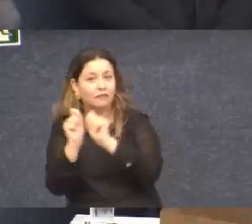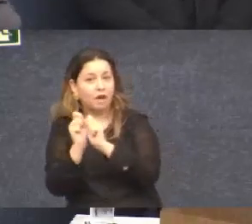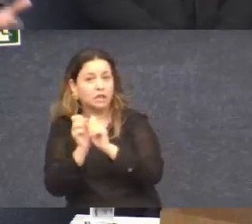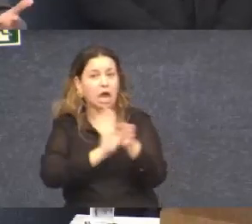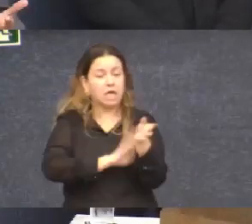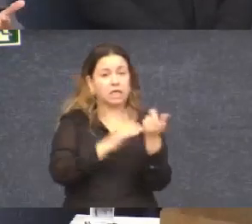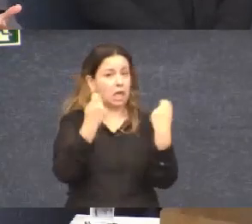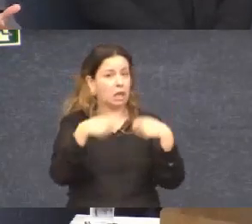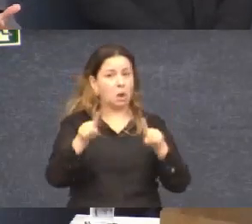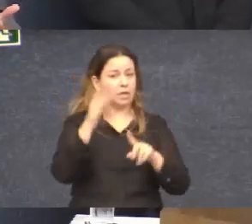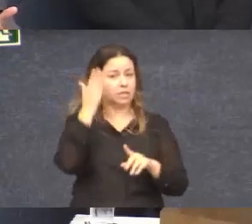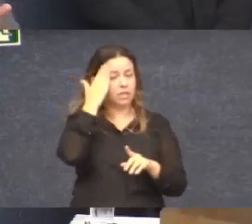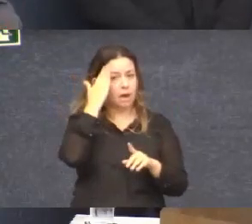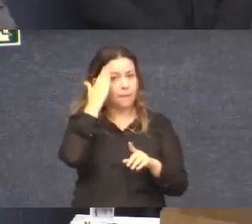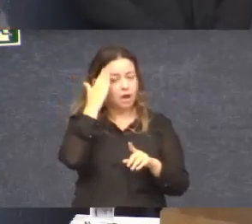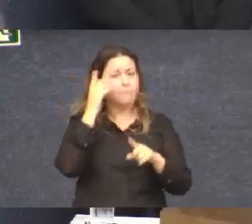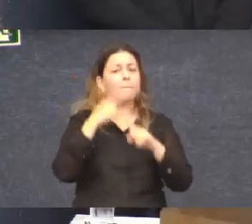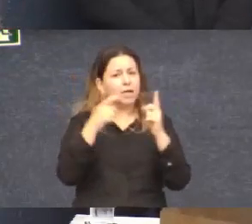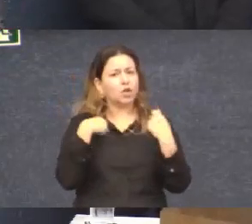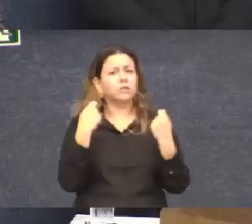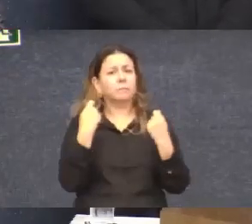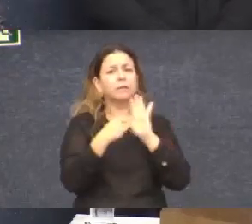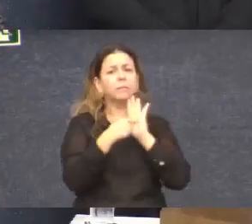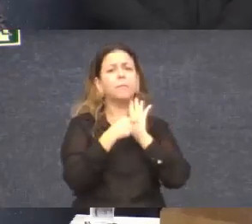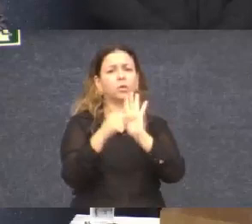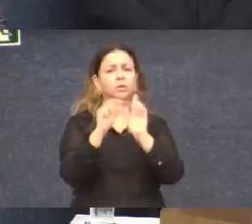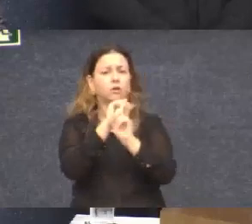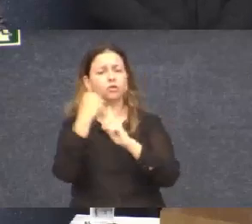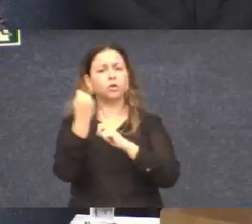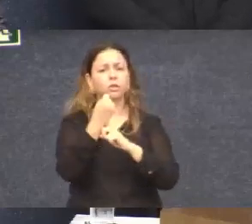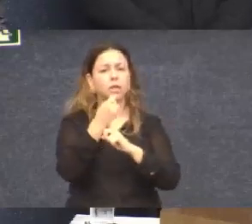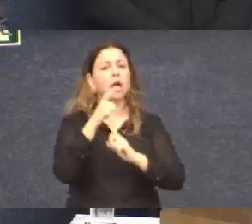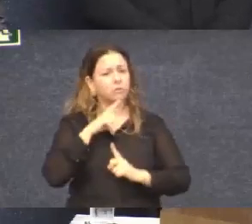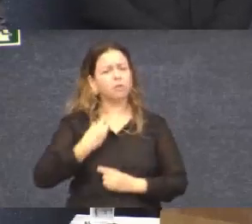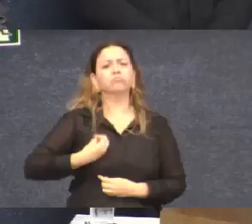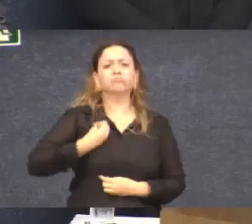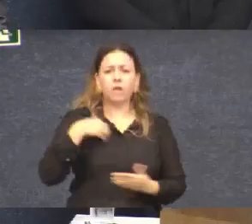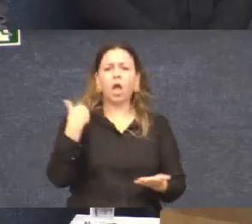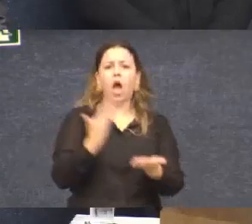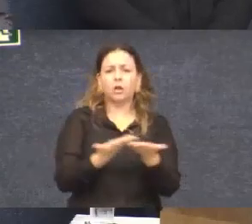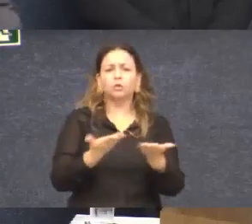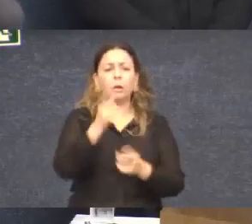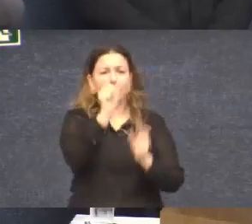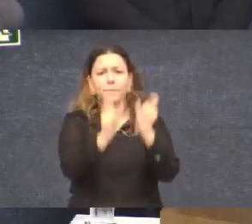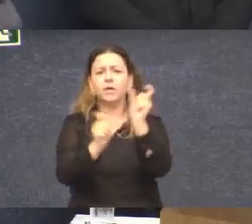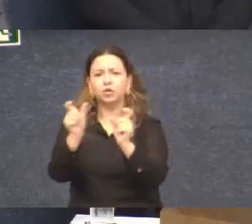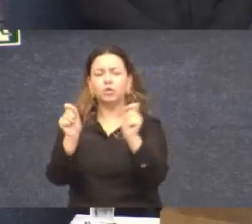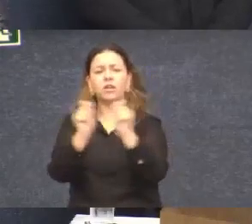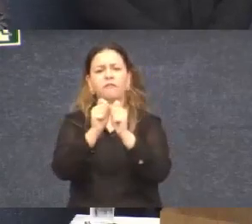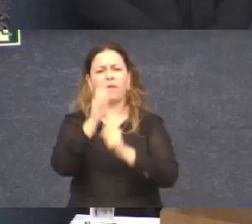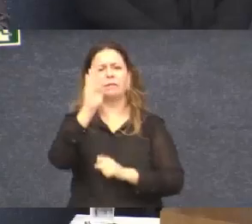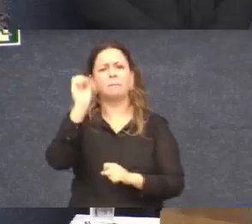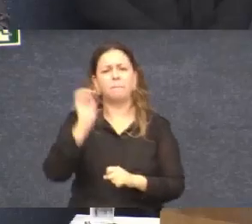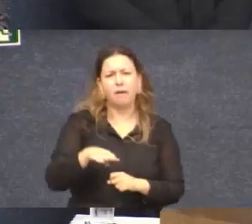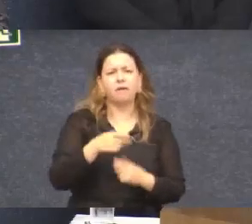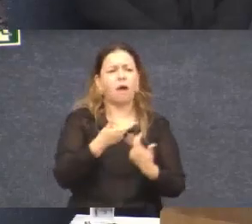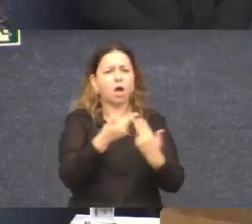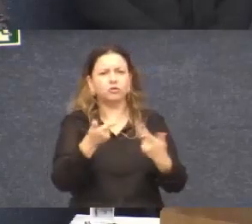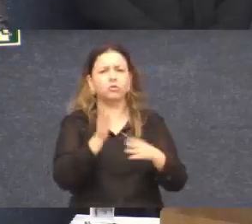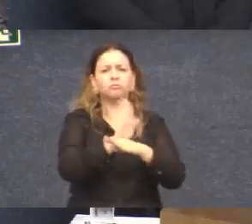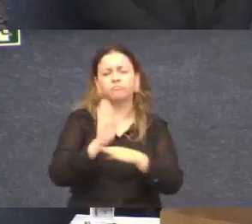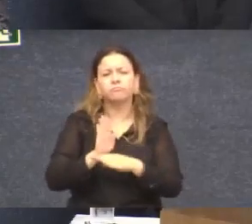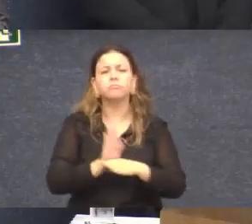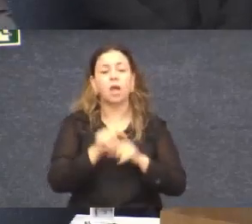precisa colocar para a sociedade que ainda tem gente do bem e que tem pessoas fazendo diferença. Por isso, esse reconhecimento ele